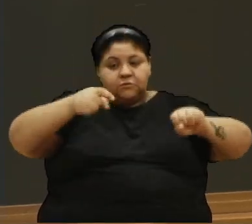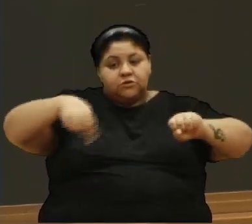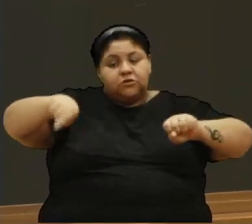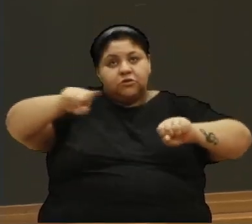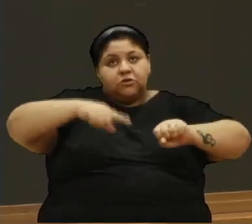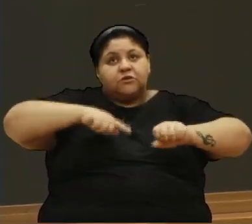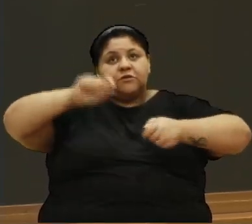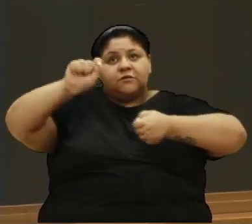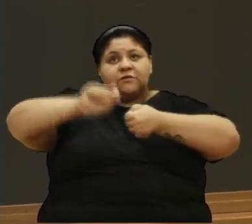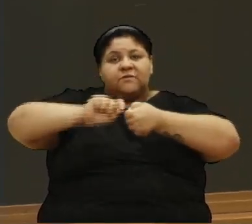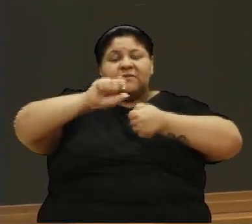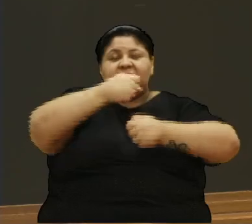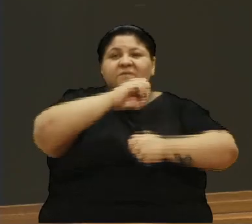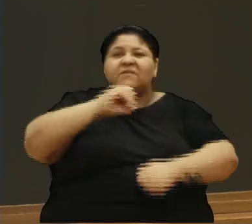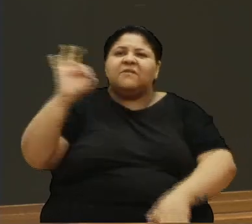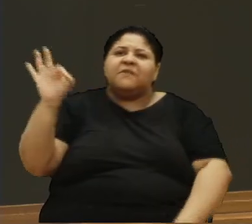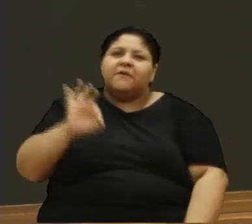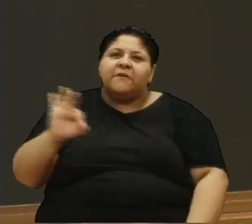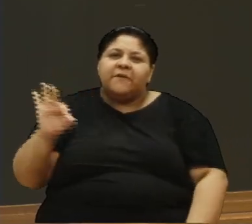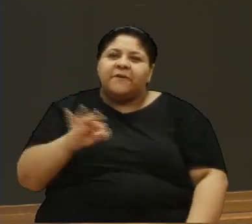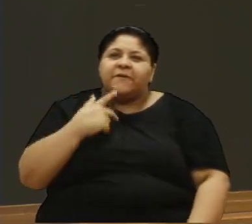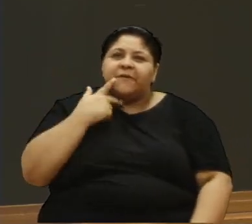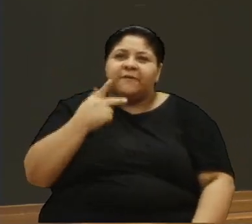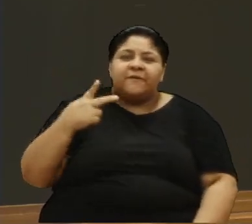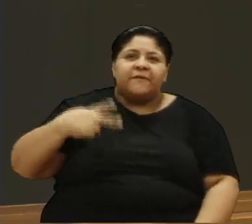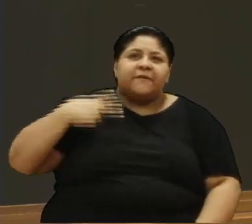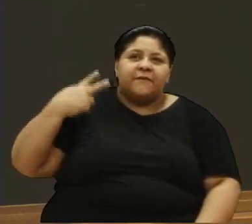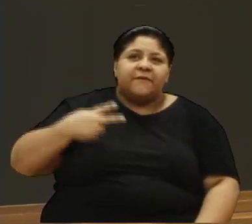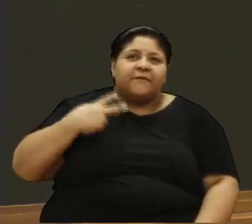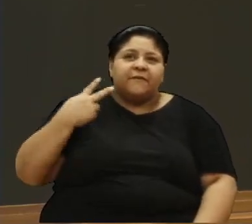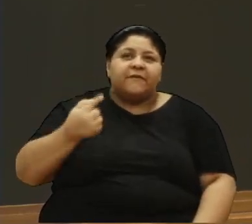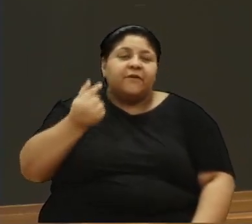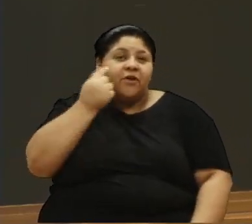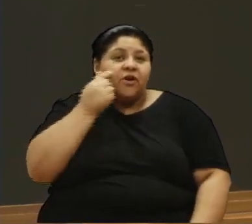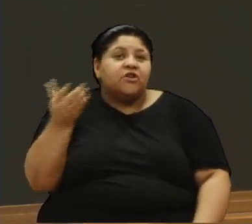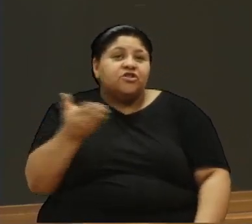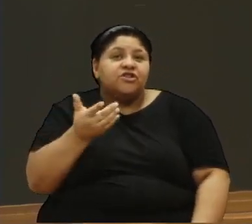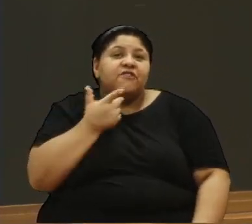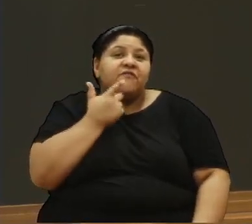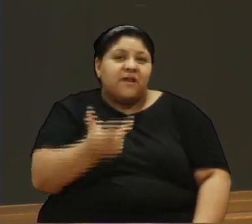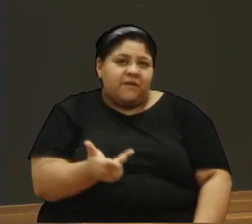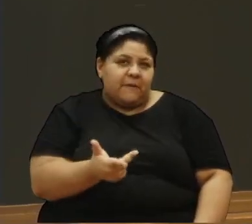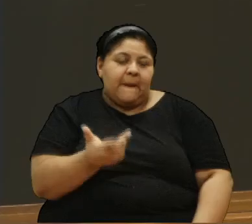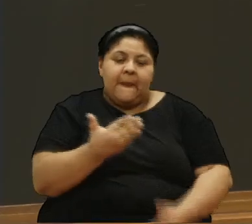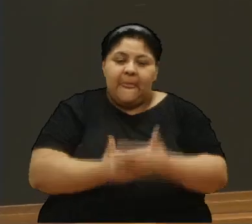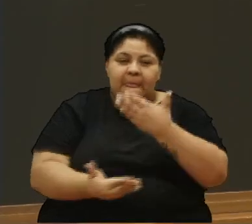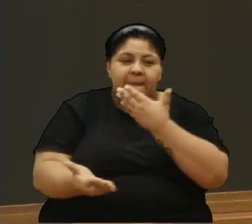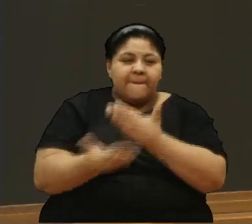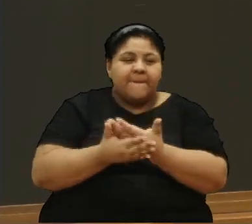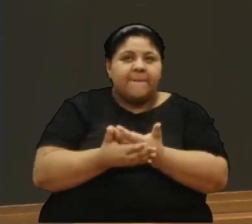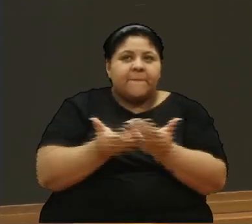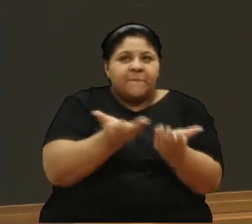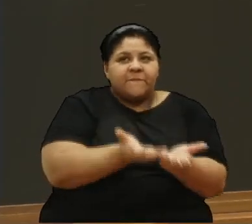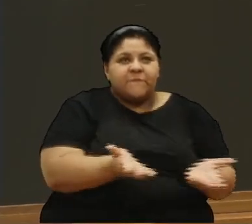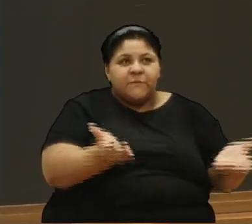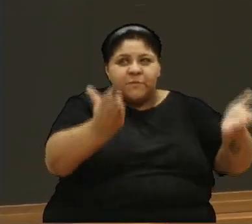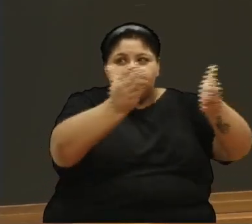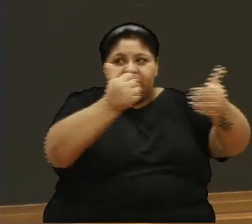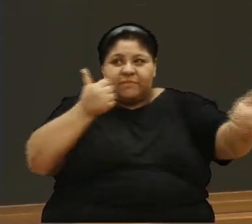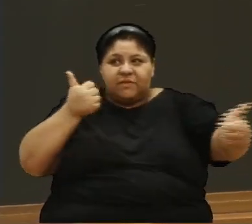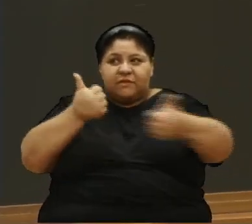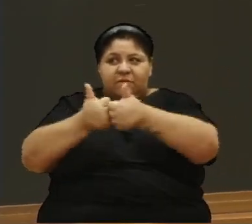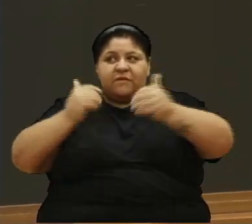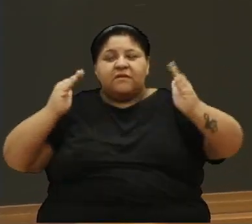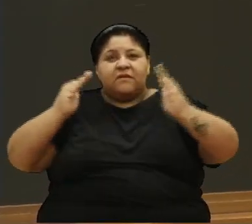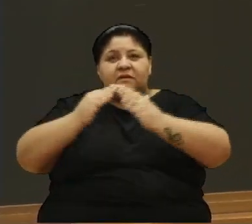adotamos. 80% do que eu ia falar, o vereador Frisso já tratou aqui. Todo mundo queria um container nas proximidades de sua